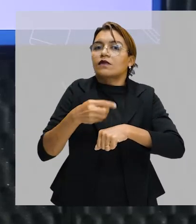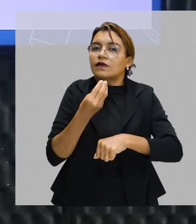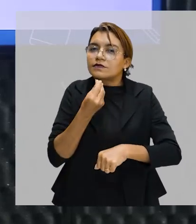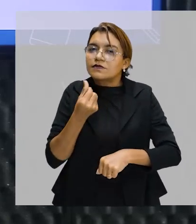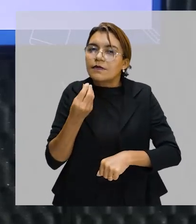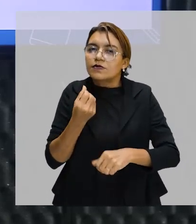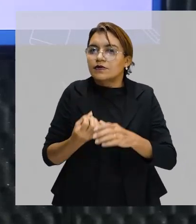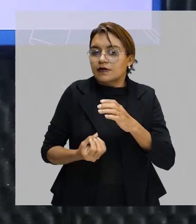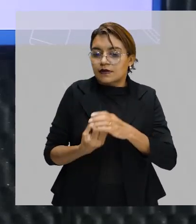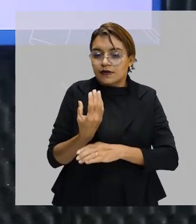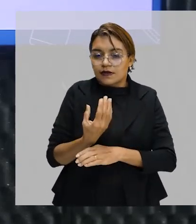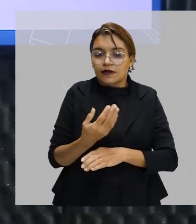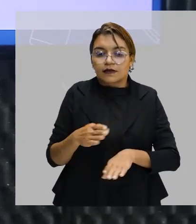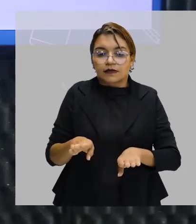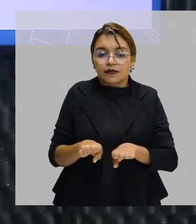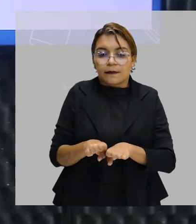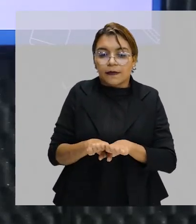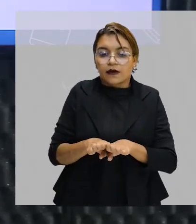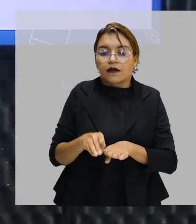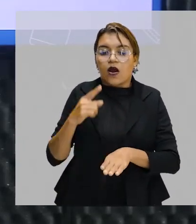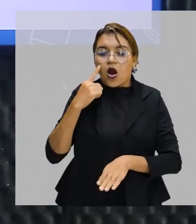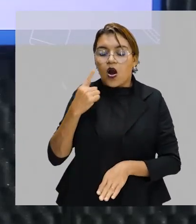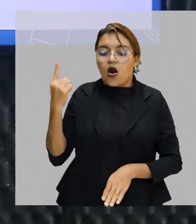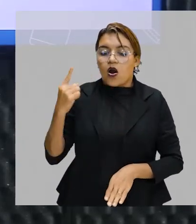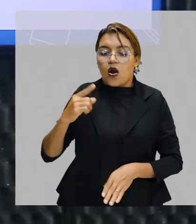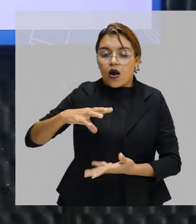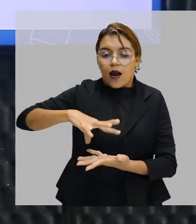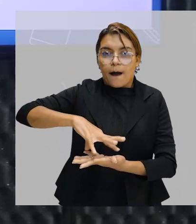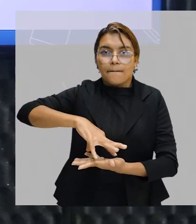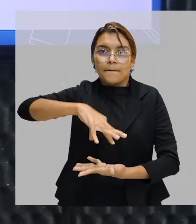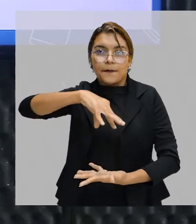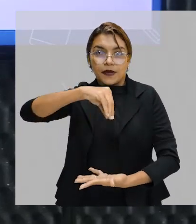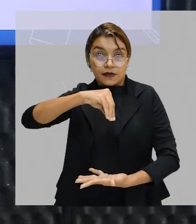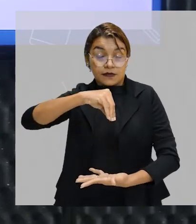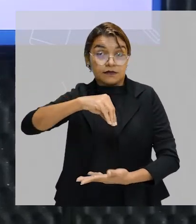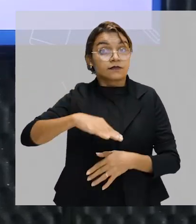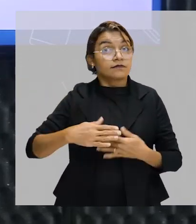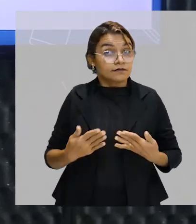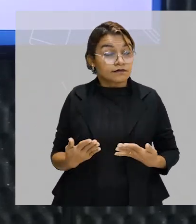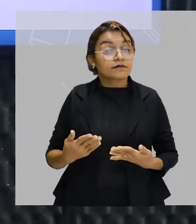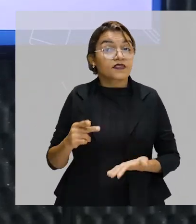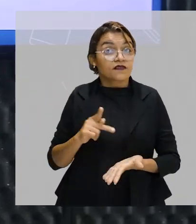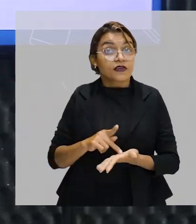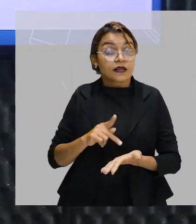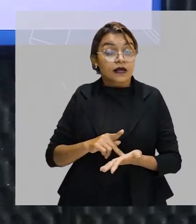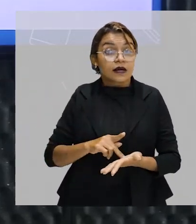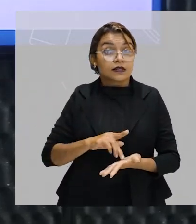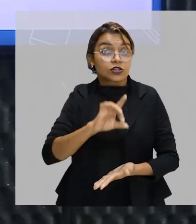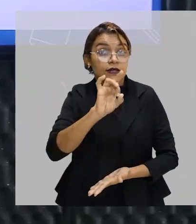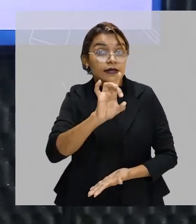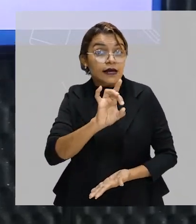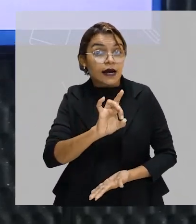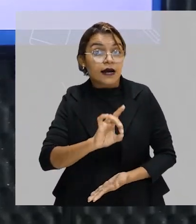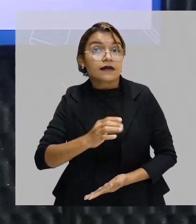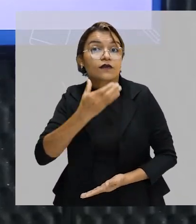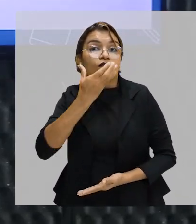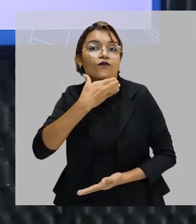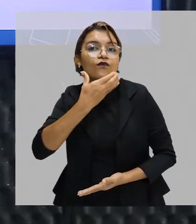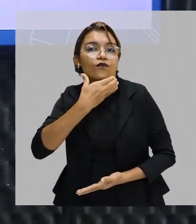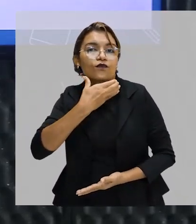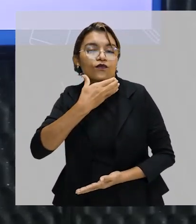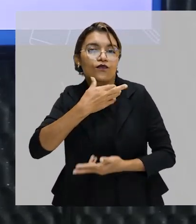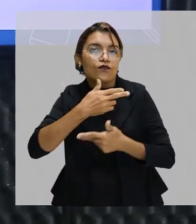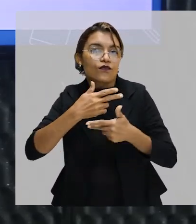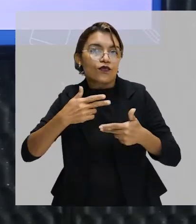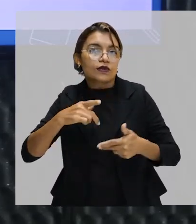de isopentila, a pera, ok? Na verdade, cada fruto, né, ele vai